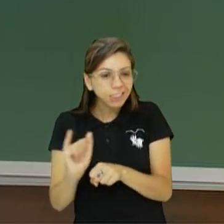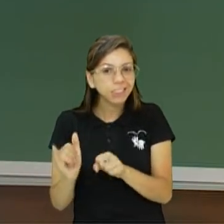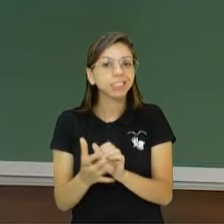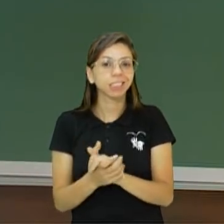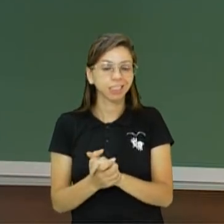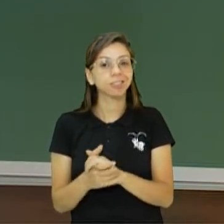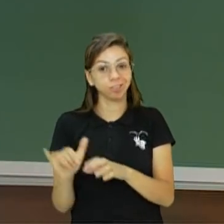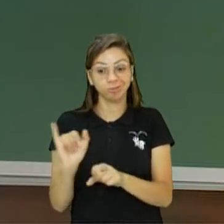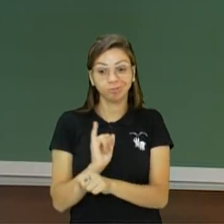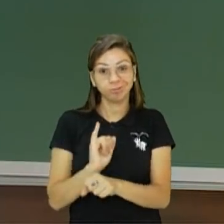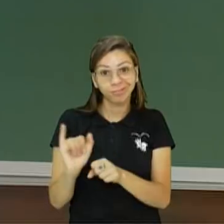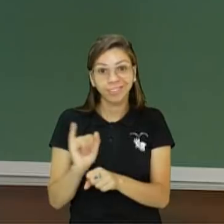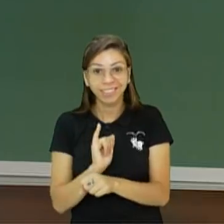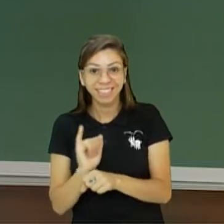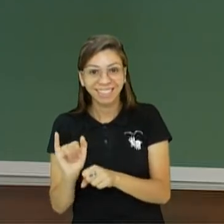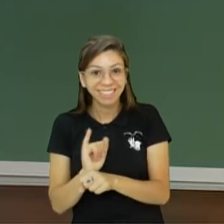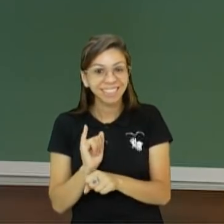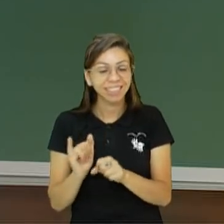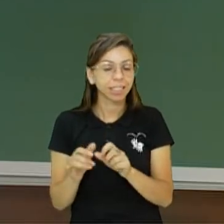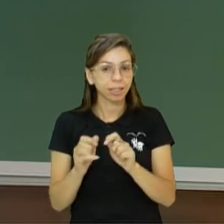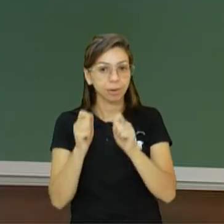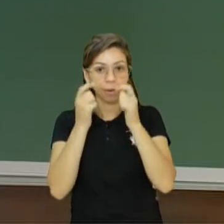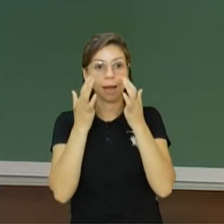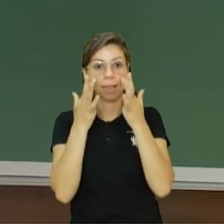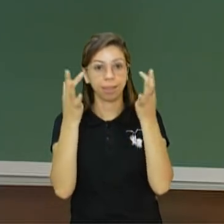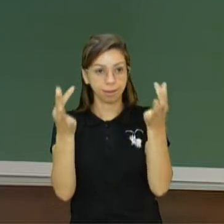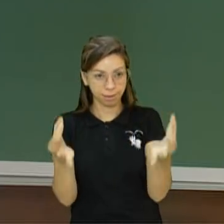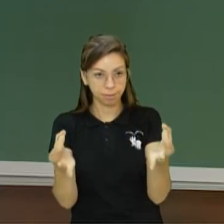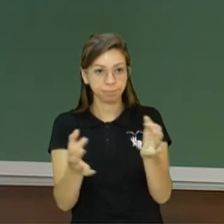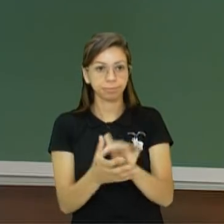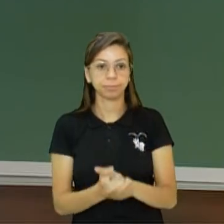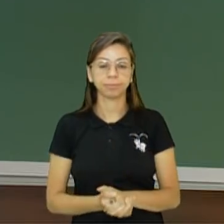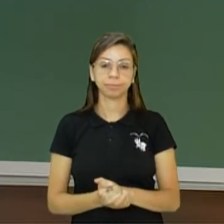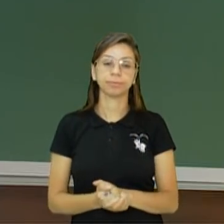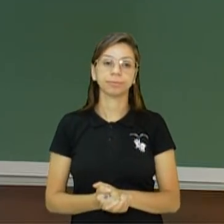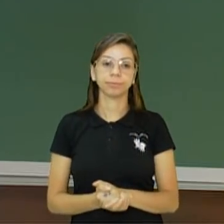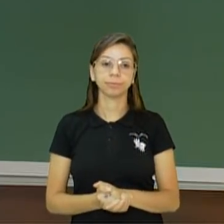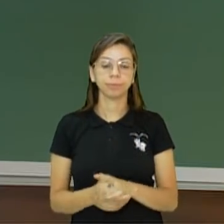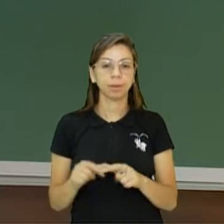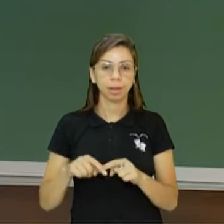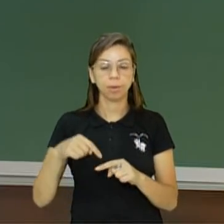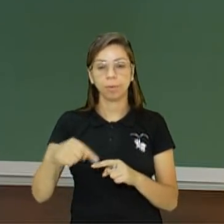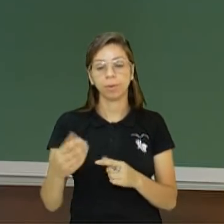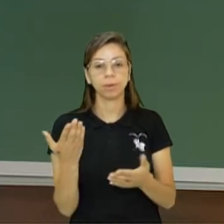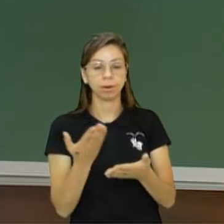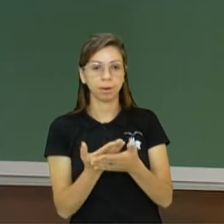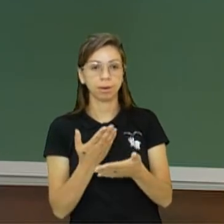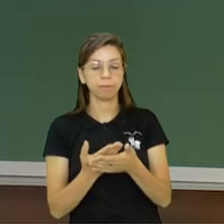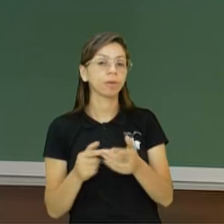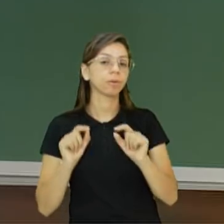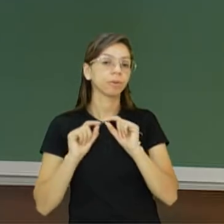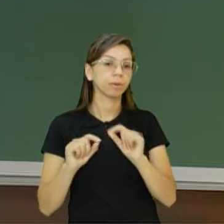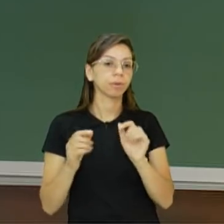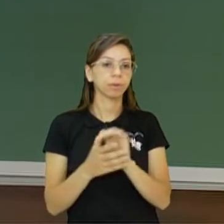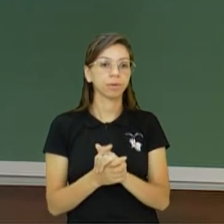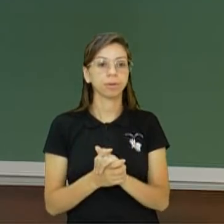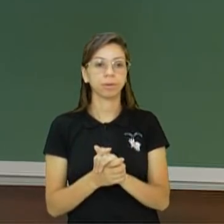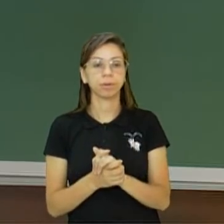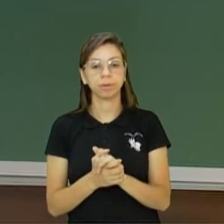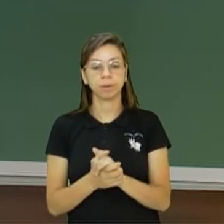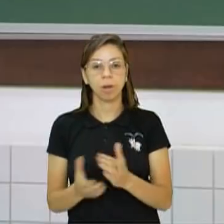fazer estratégias. Prestem bastante atenção, então. E na nossa próxima aula vamos estudar o volume